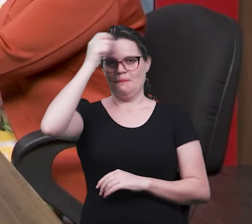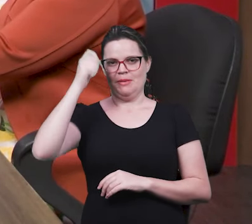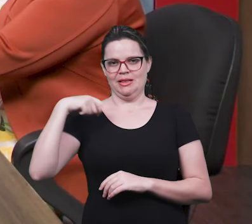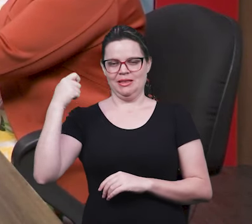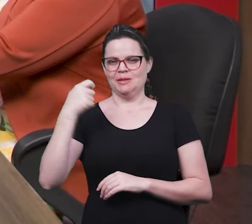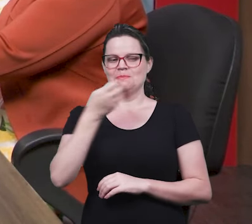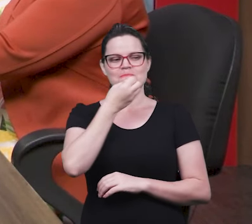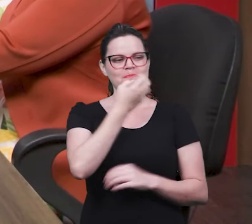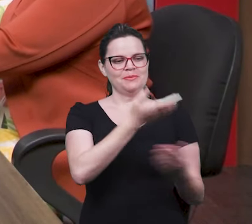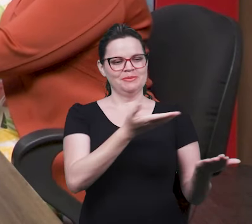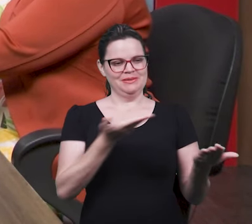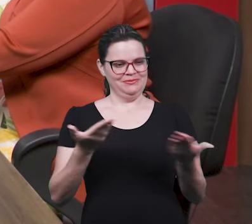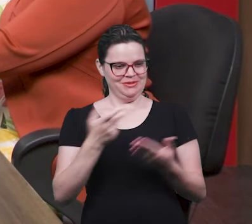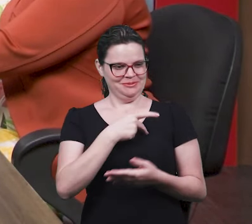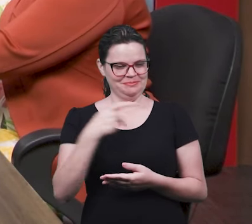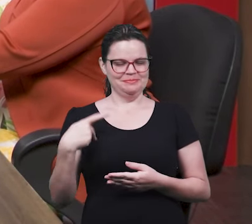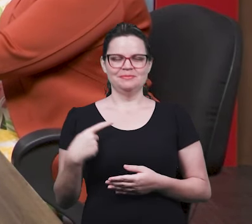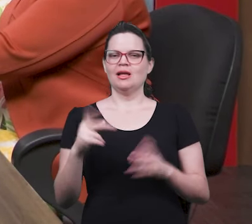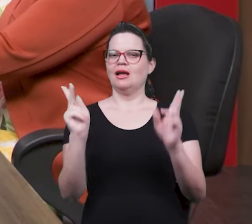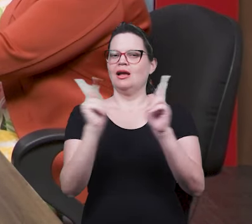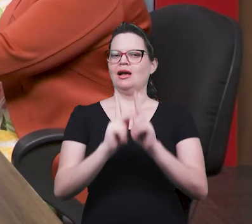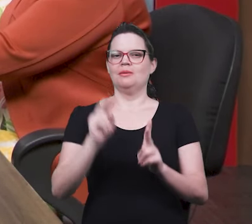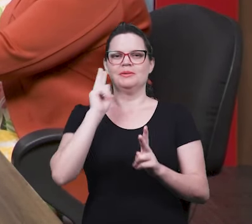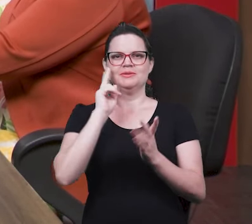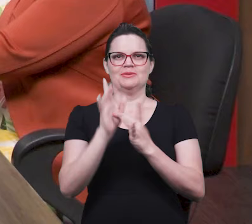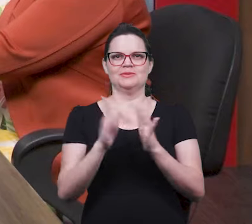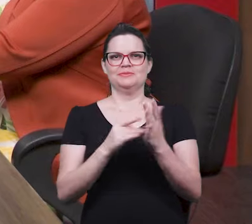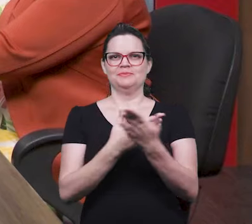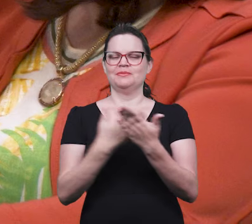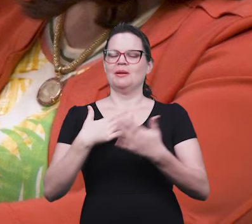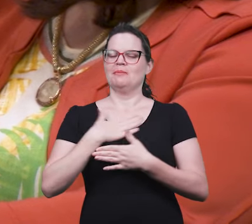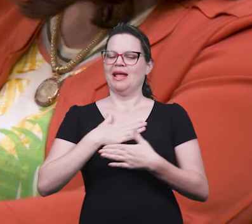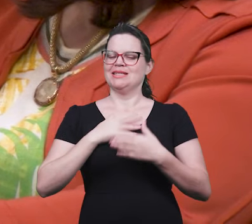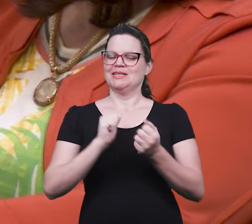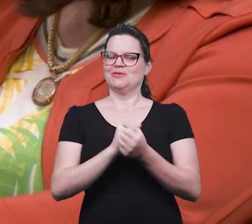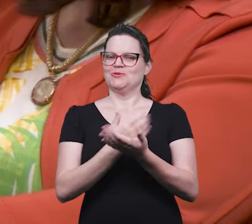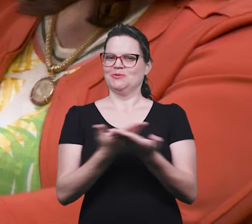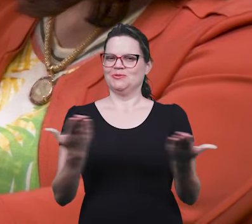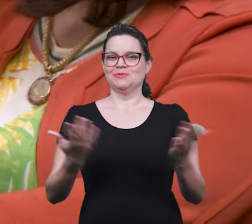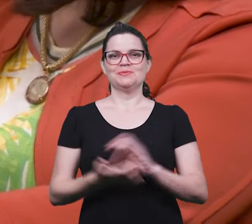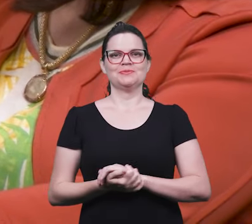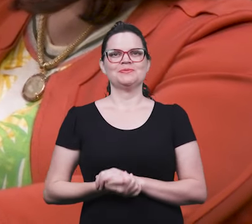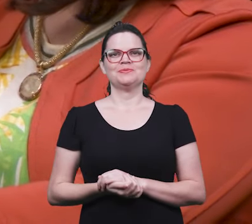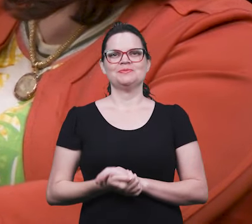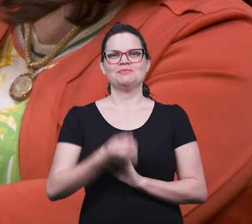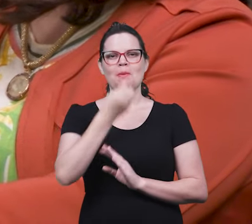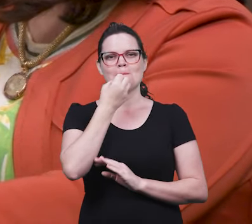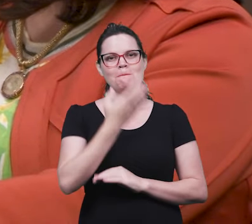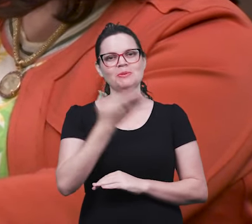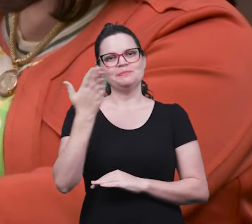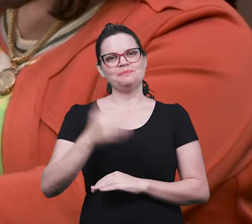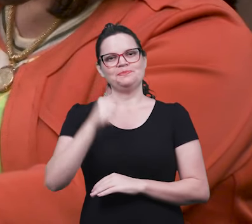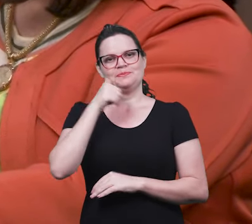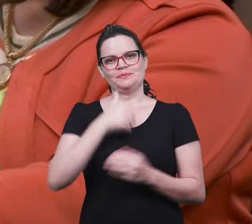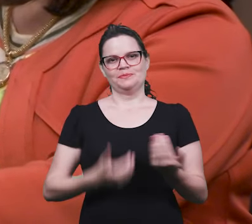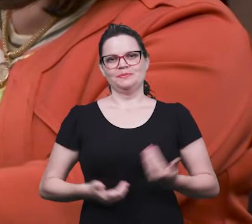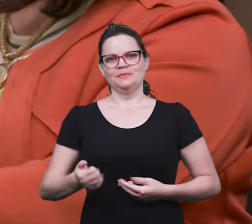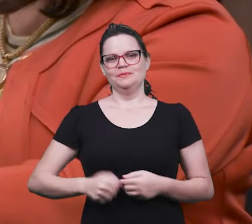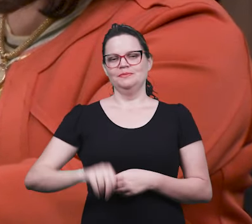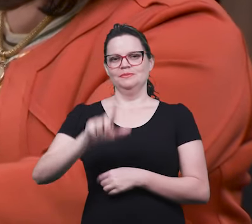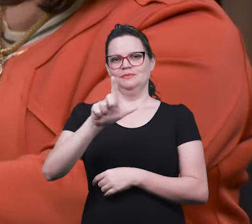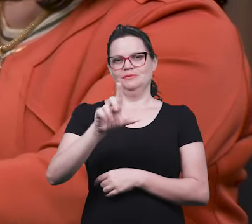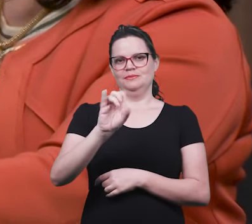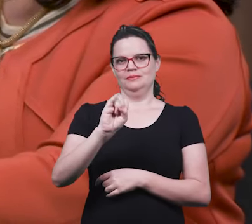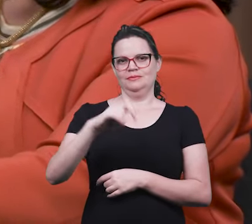Loureiro, seja bem-vindo, pastor. A paz do Senhor a todos, é um prazer estar aqui com vocês. Muito bom, a irmã Linda Lopes,